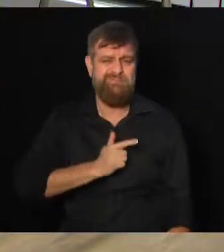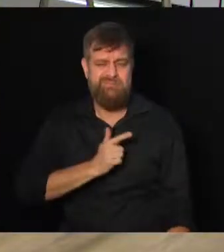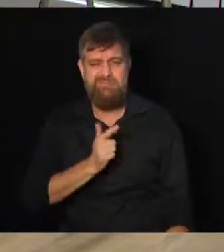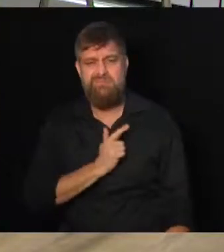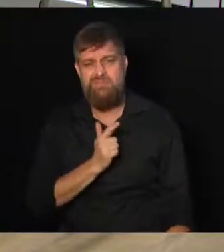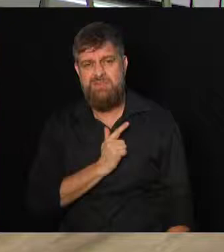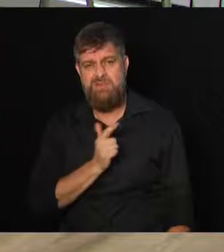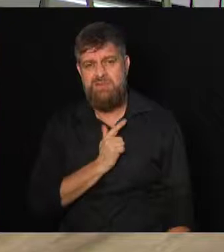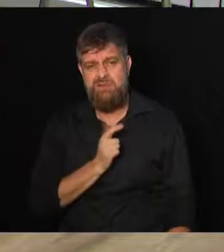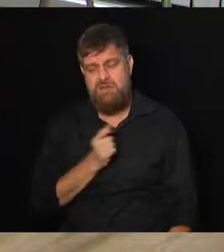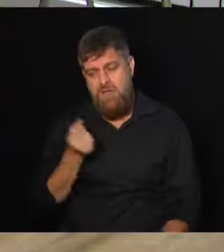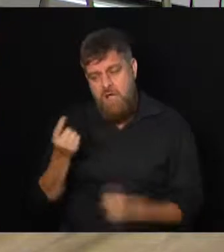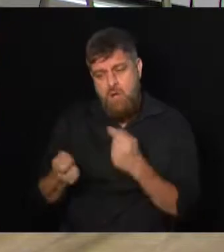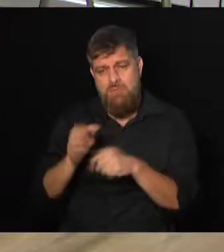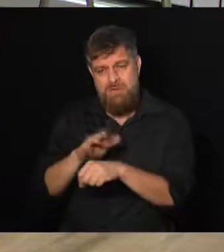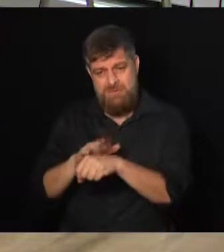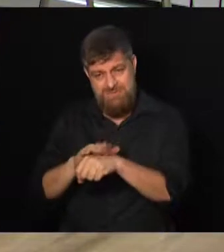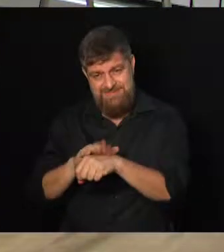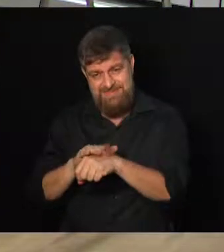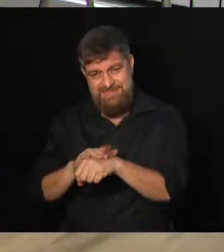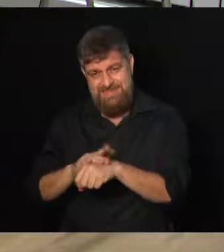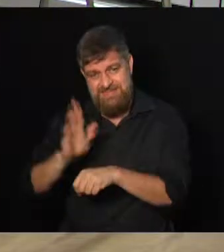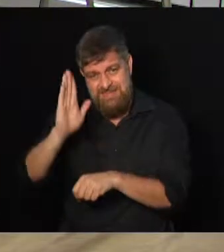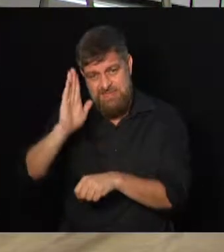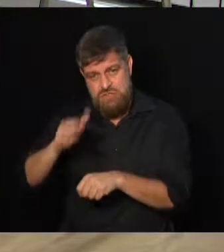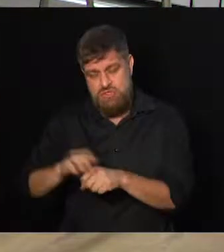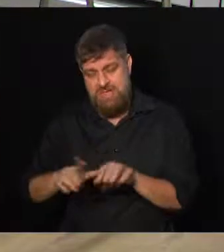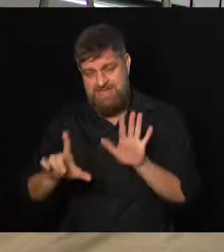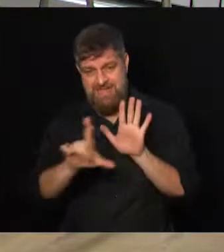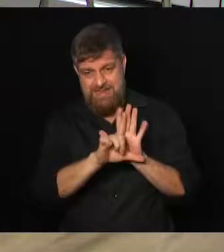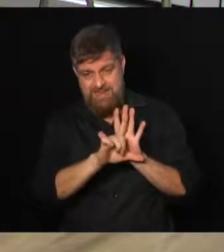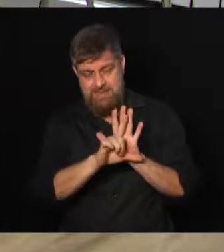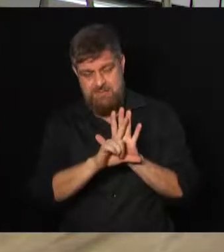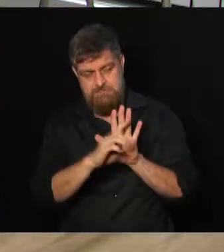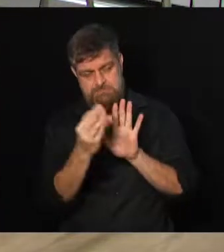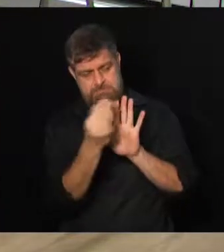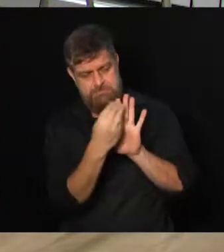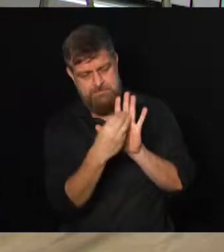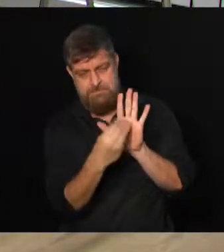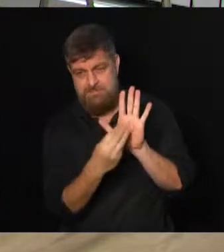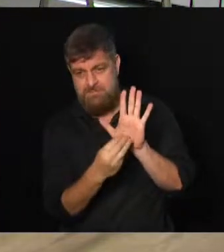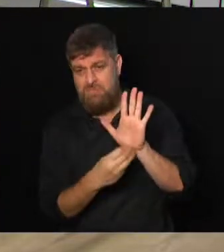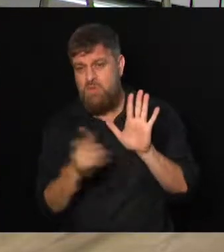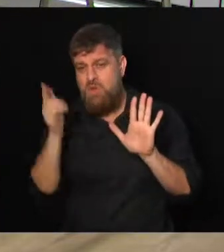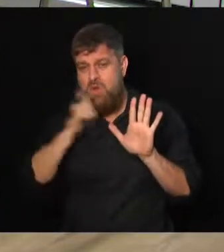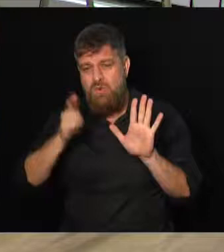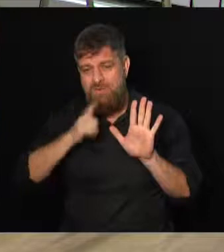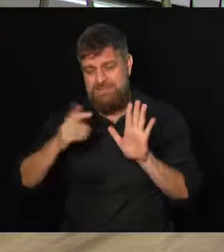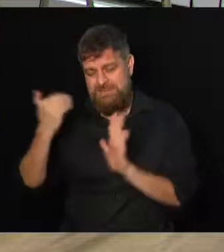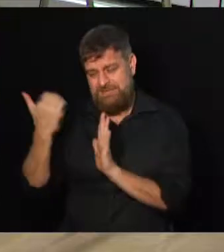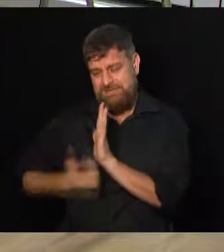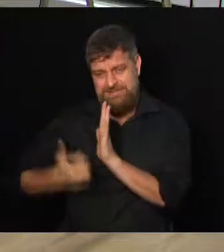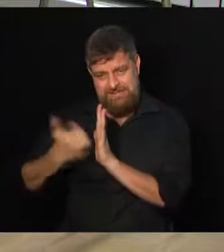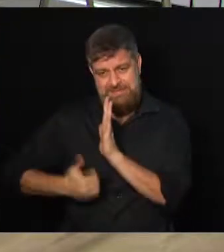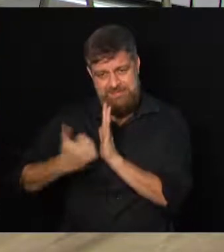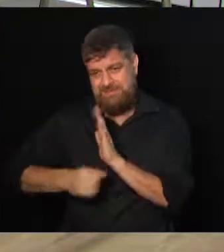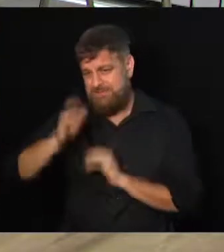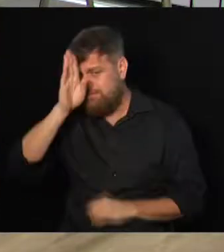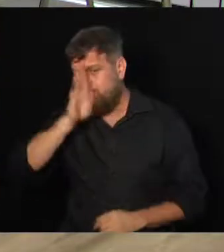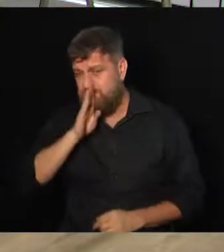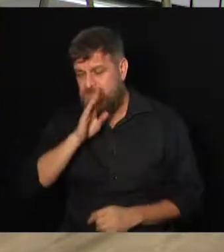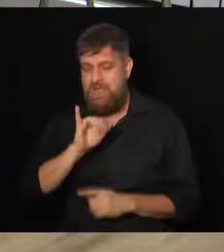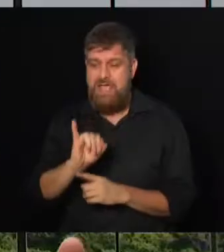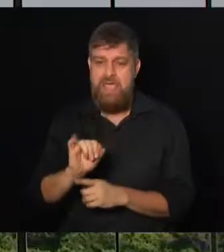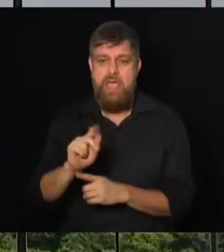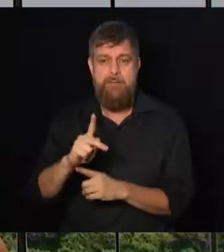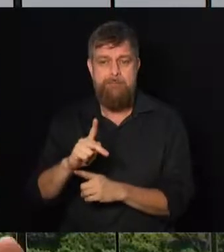vereador, existe algumas doenças já definidas em leis que você consegue a isenção do